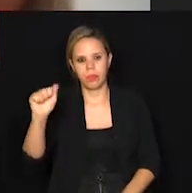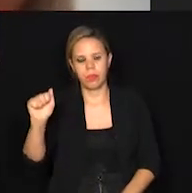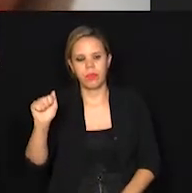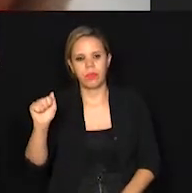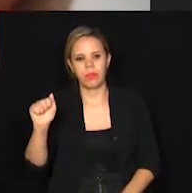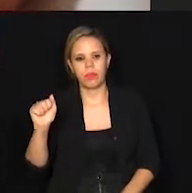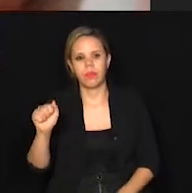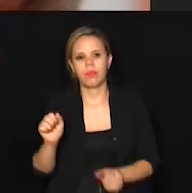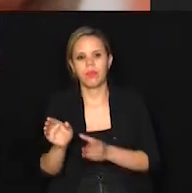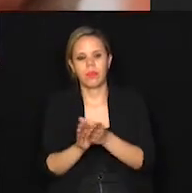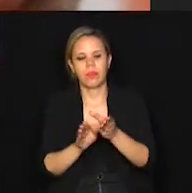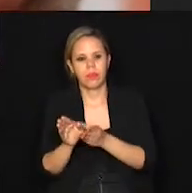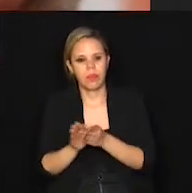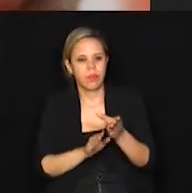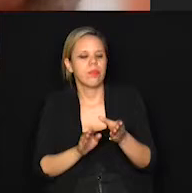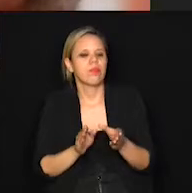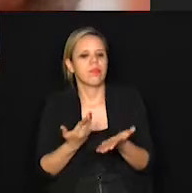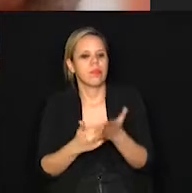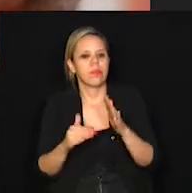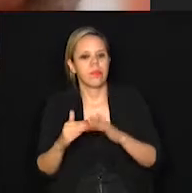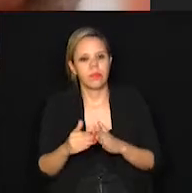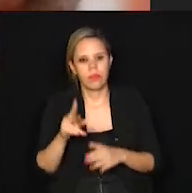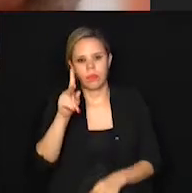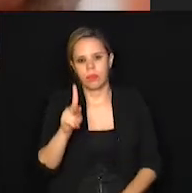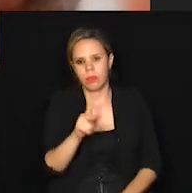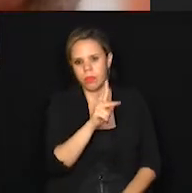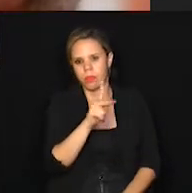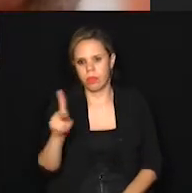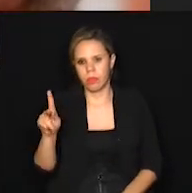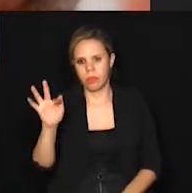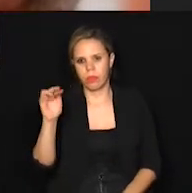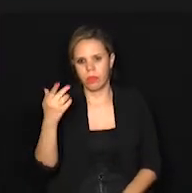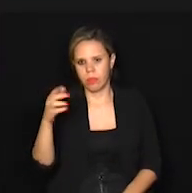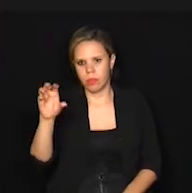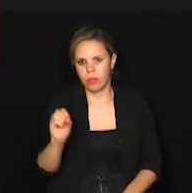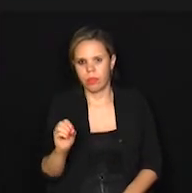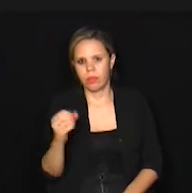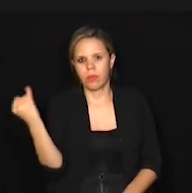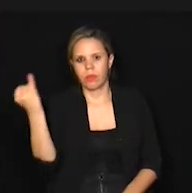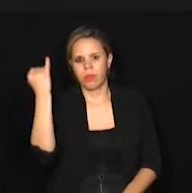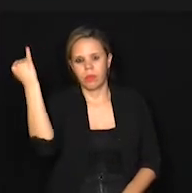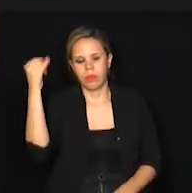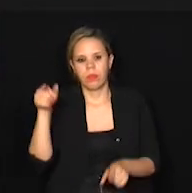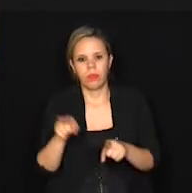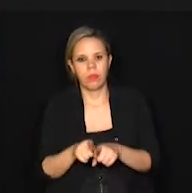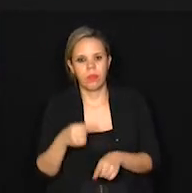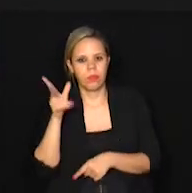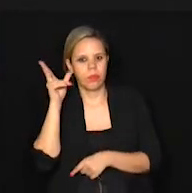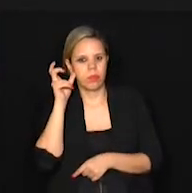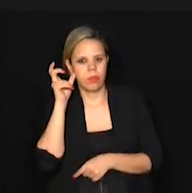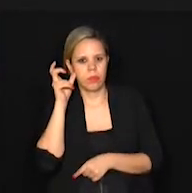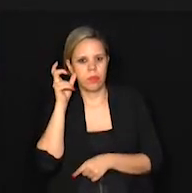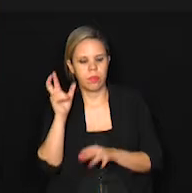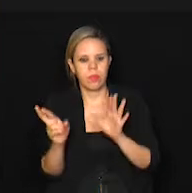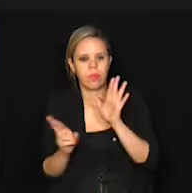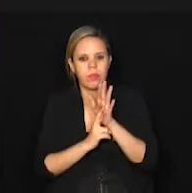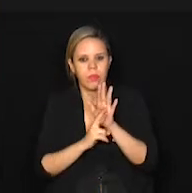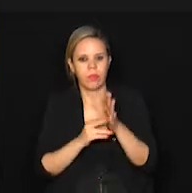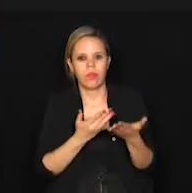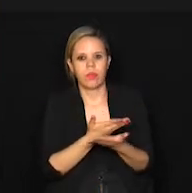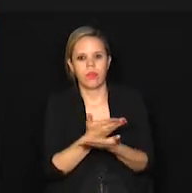o Conselho da Escola Padre Francisco Silva. Muito importante também a gente ouvir a